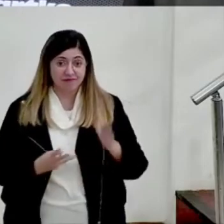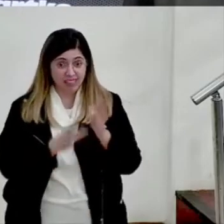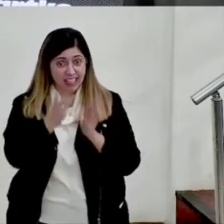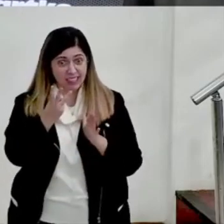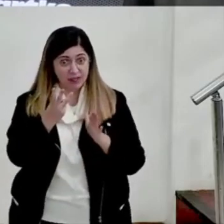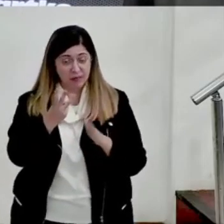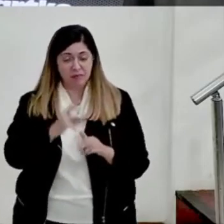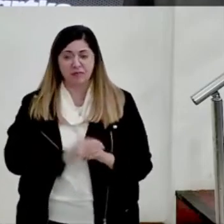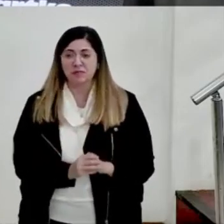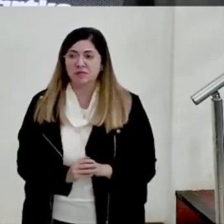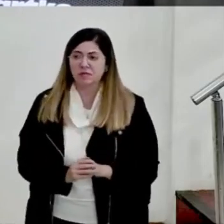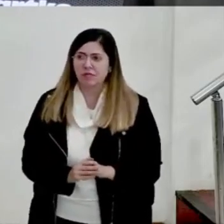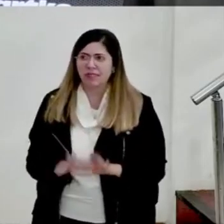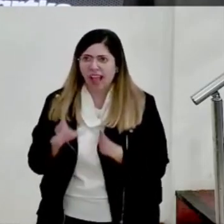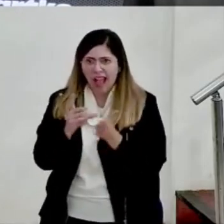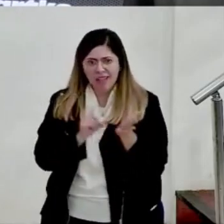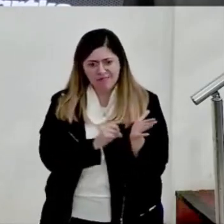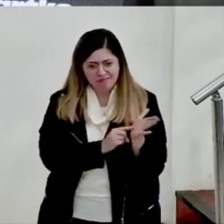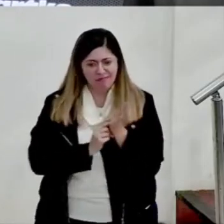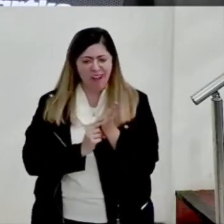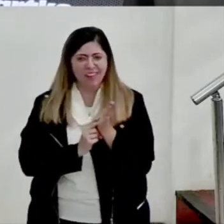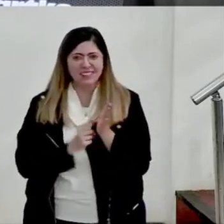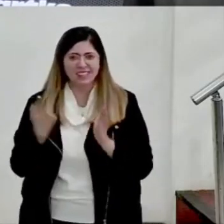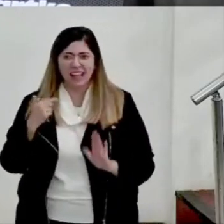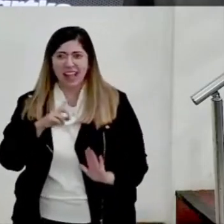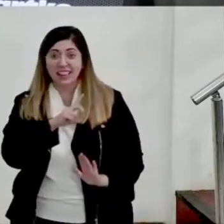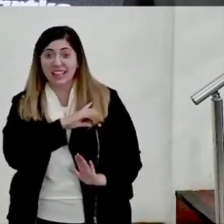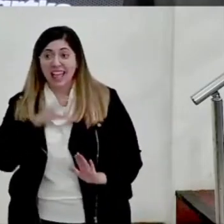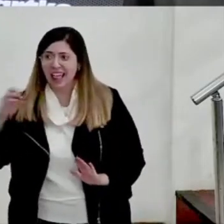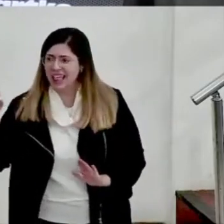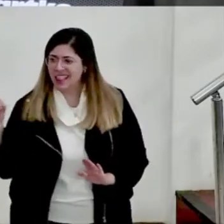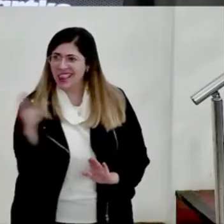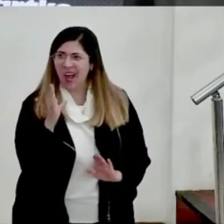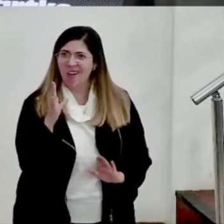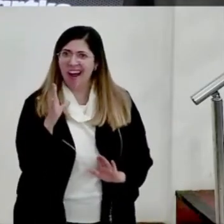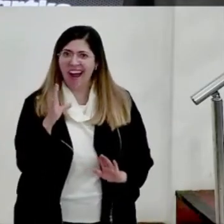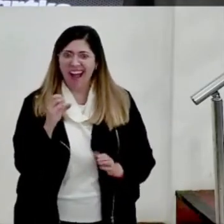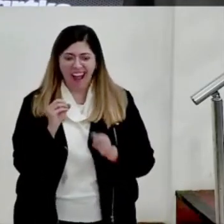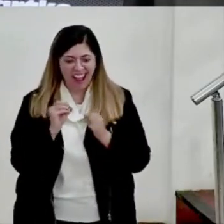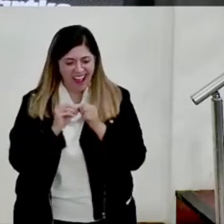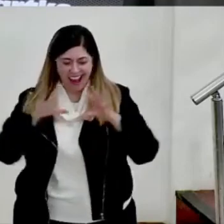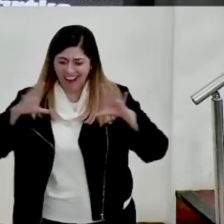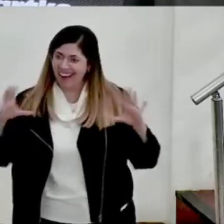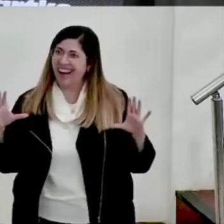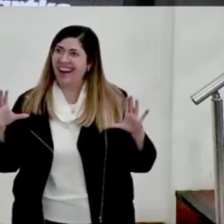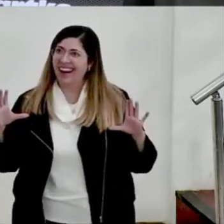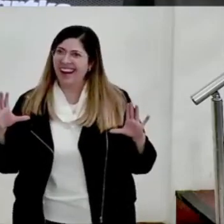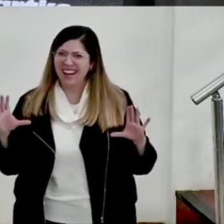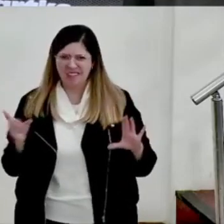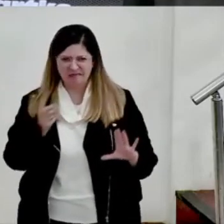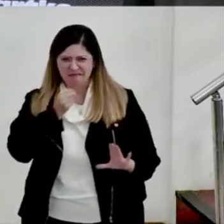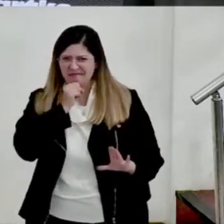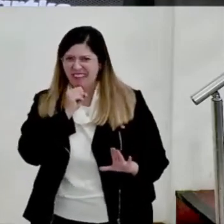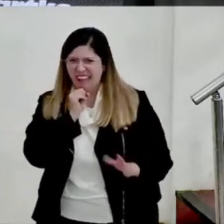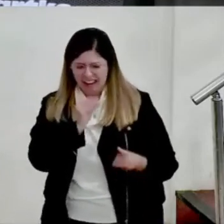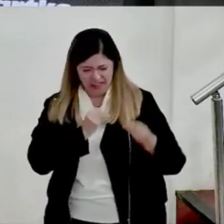esse texto nos consola por nos lembrar que somos nova criação. Não somos mais da velha